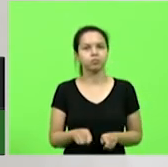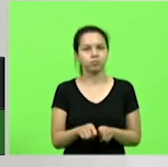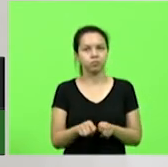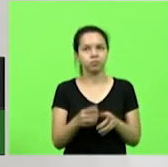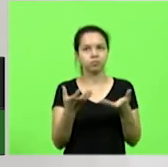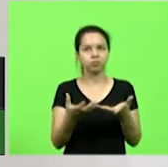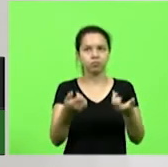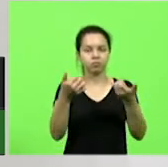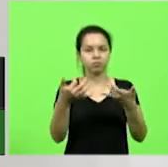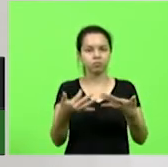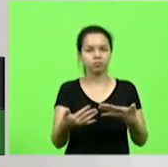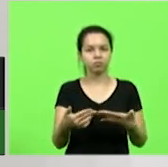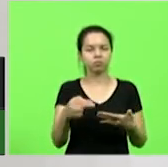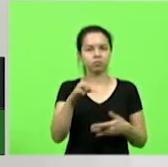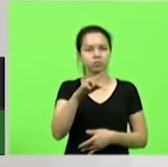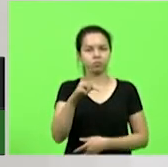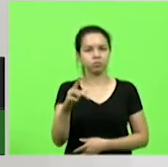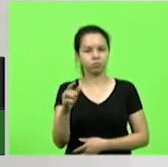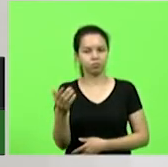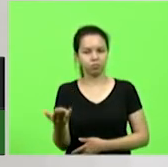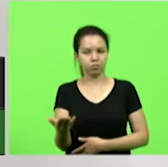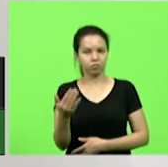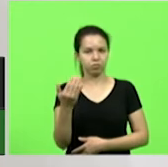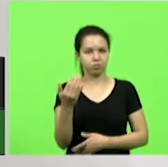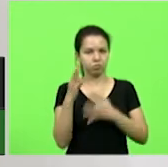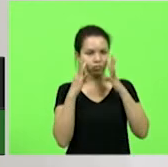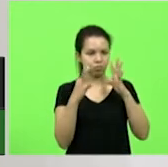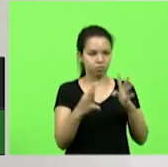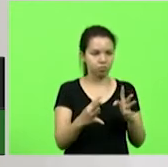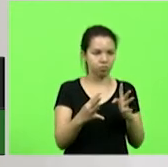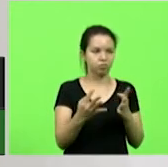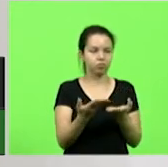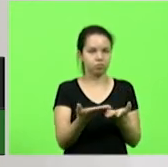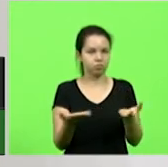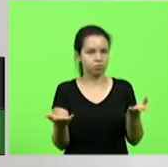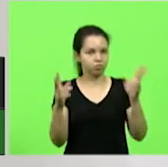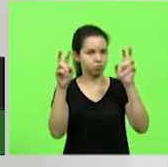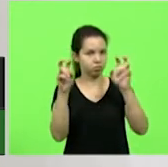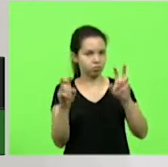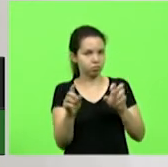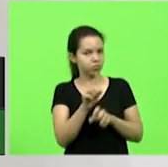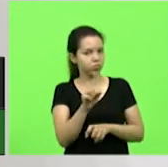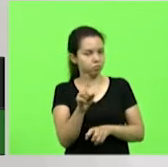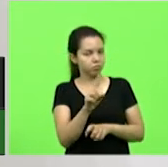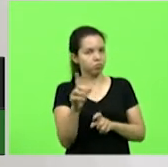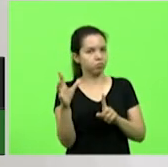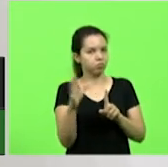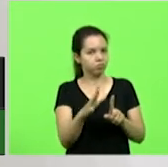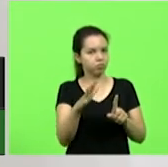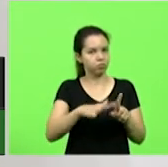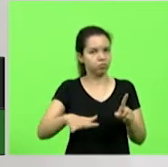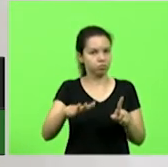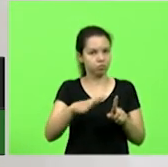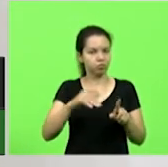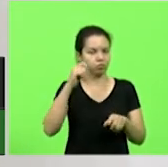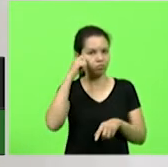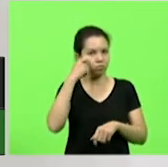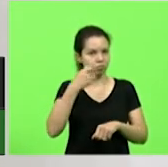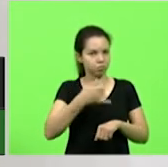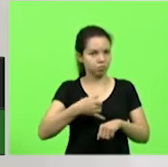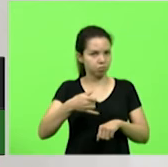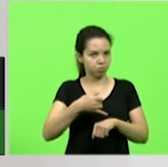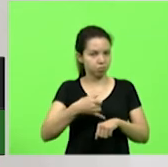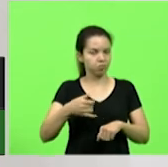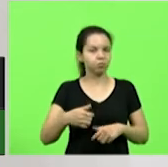ela não tem dado a devida importância a essas questões e sobre os impactos no setor petroleiro, como, por exemplo, a